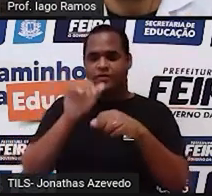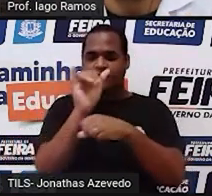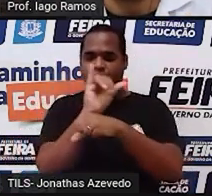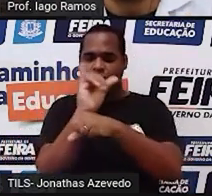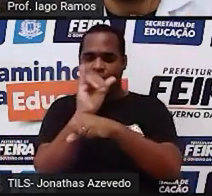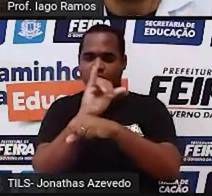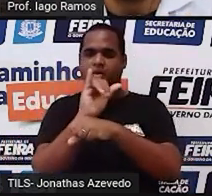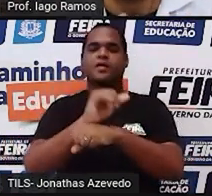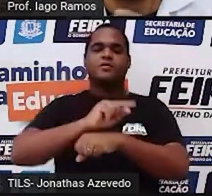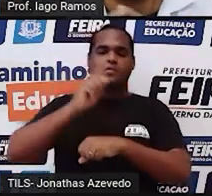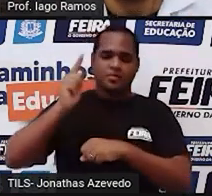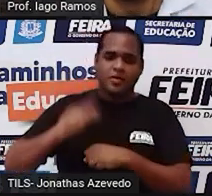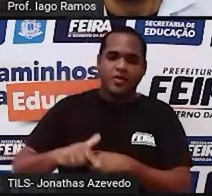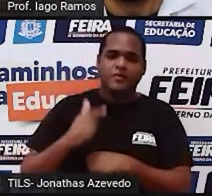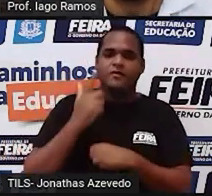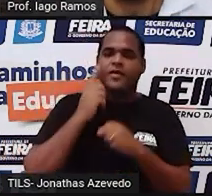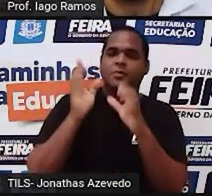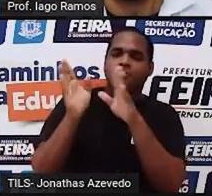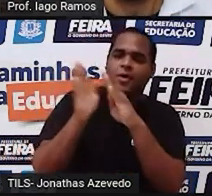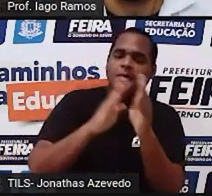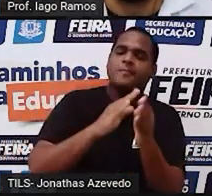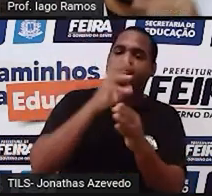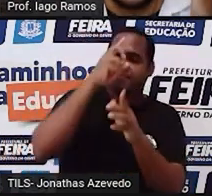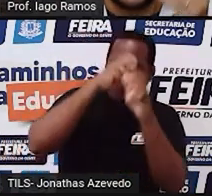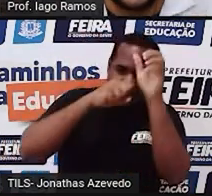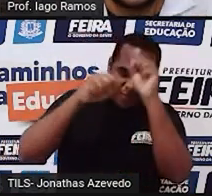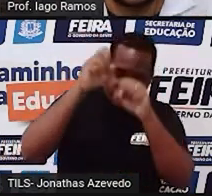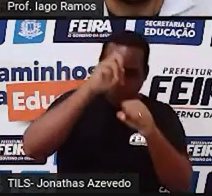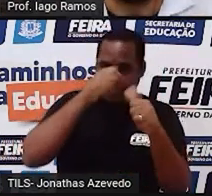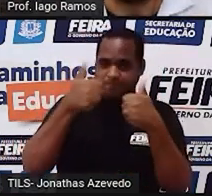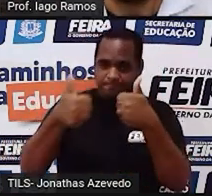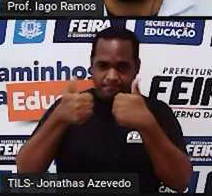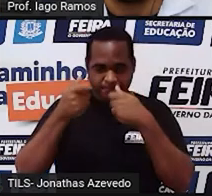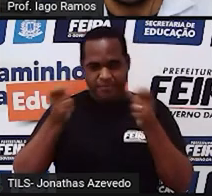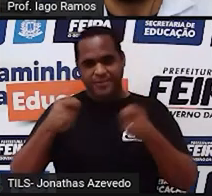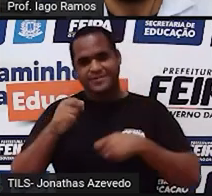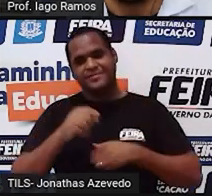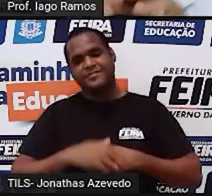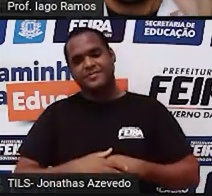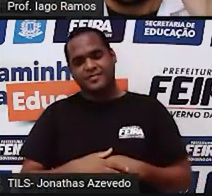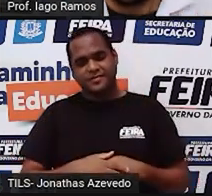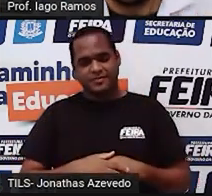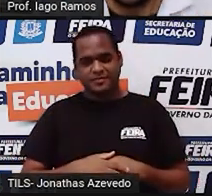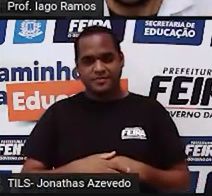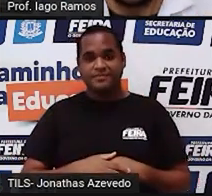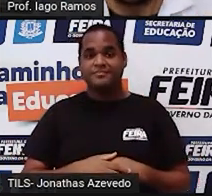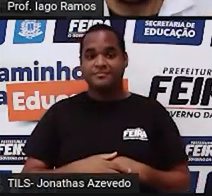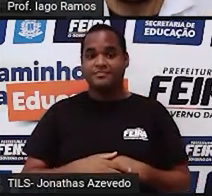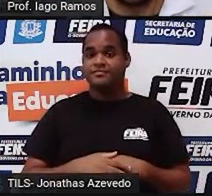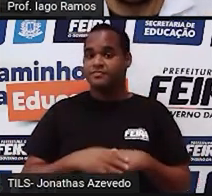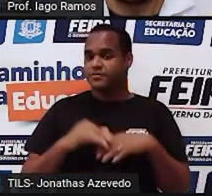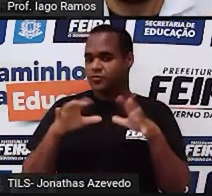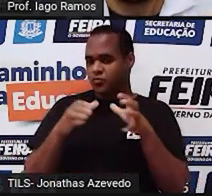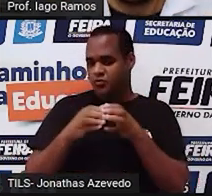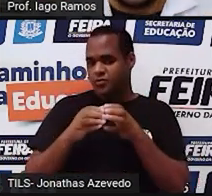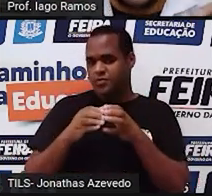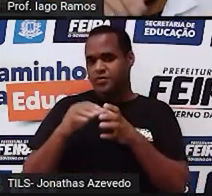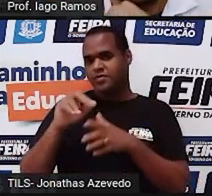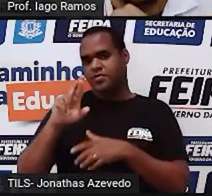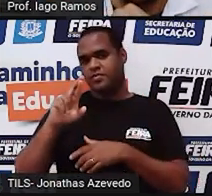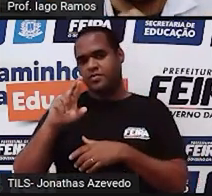né no canal do YouTube da Secretaria Municipal de Educação de Feira de Santana certo conjunto dos números racionais